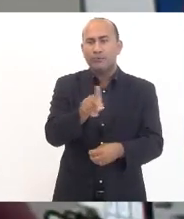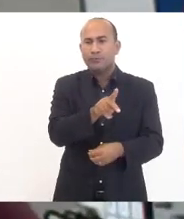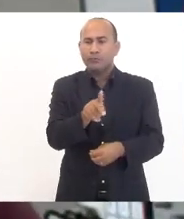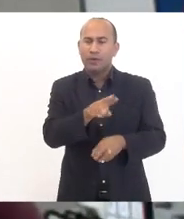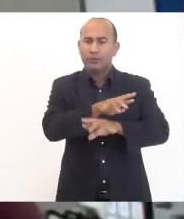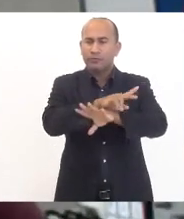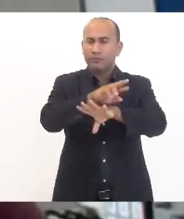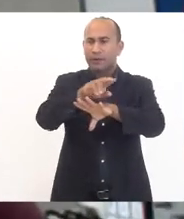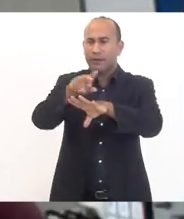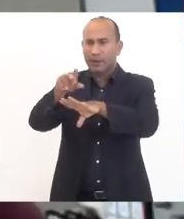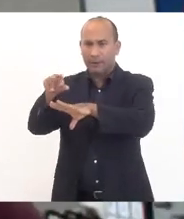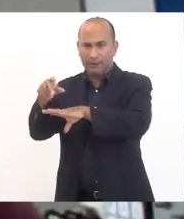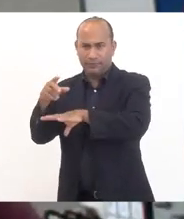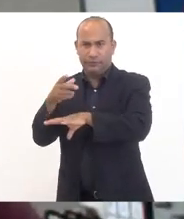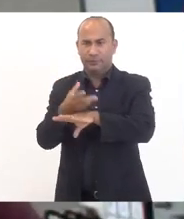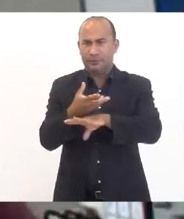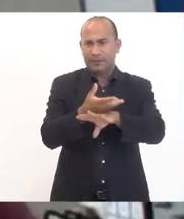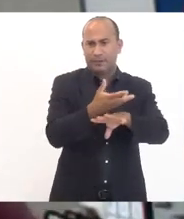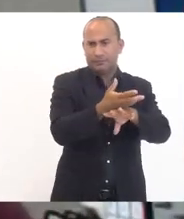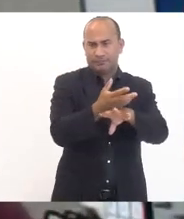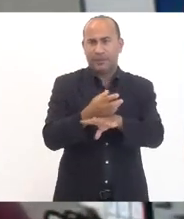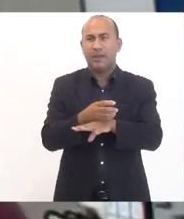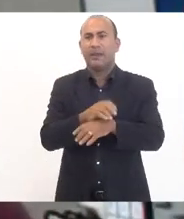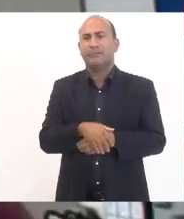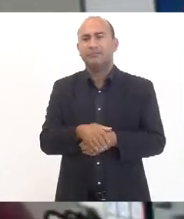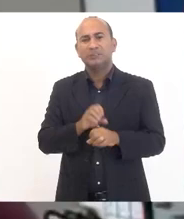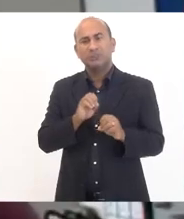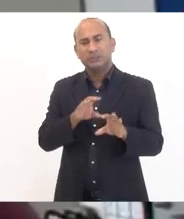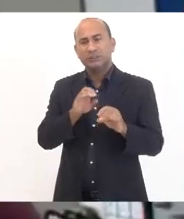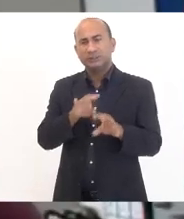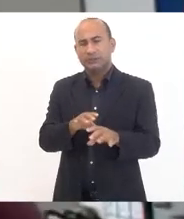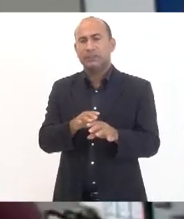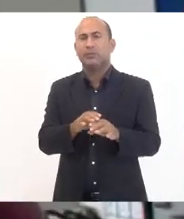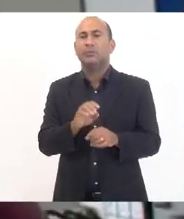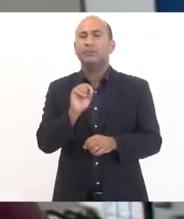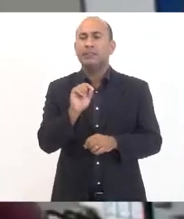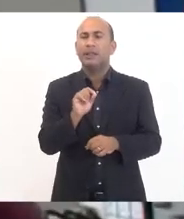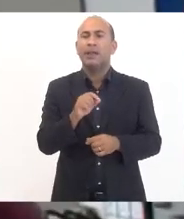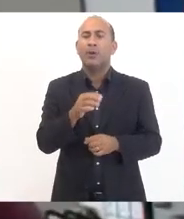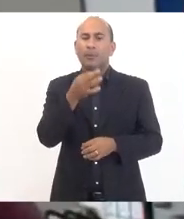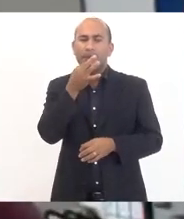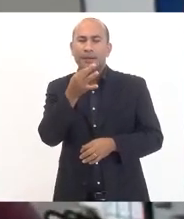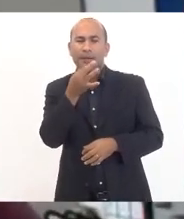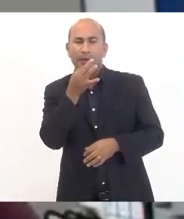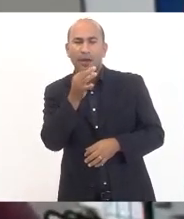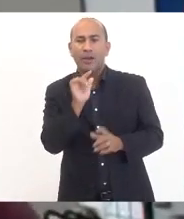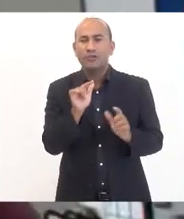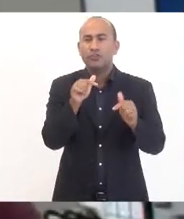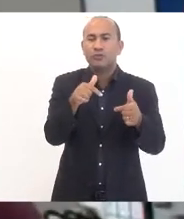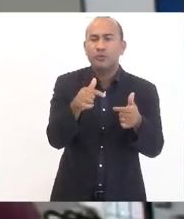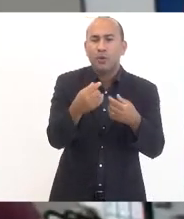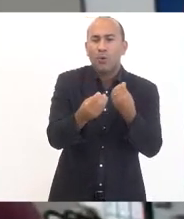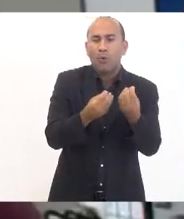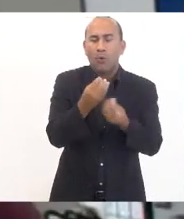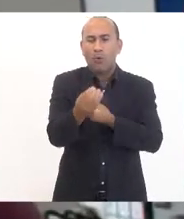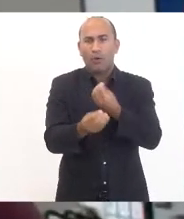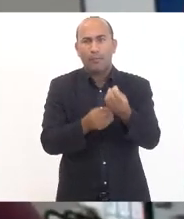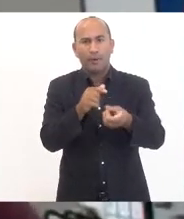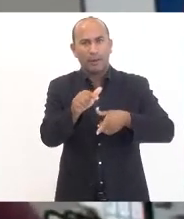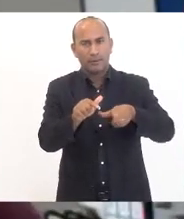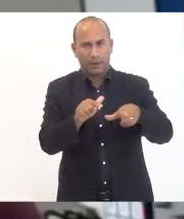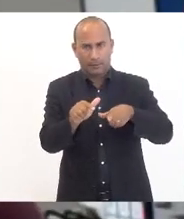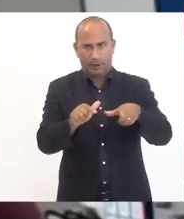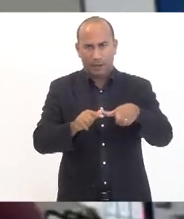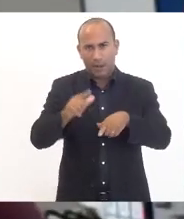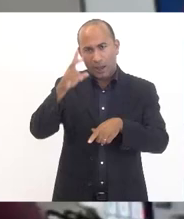disciplinas do ensino médio, do ensino fundamental, sugestões de abordagens de como trabalhar a história e